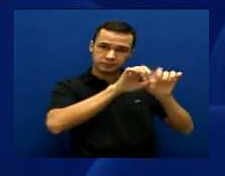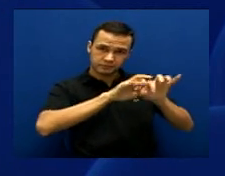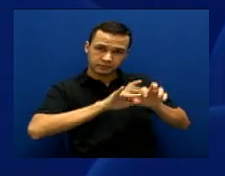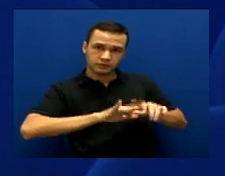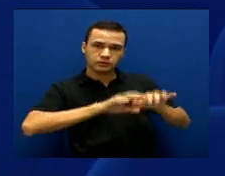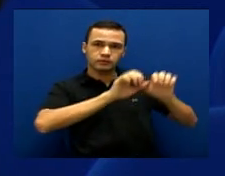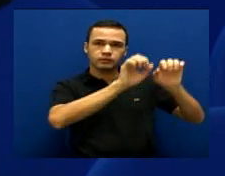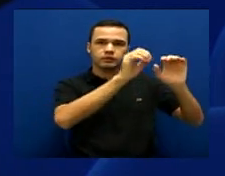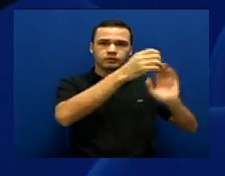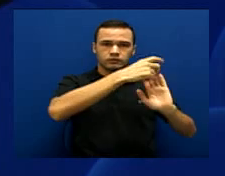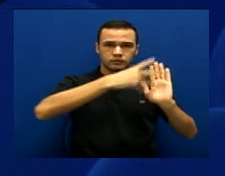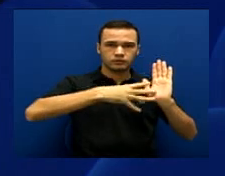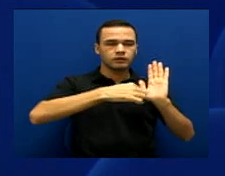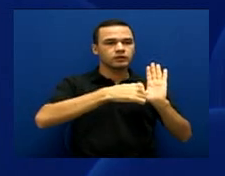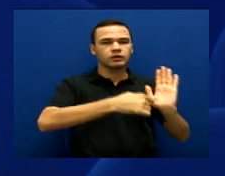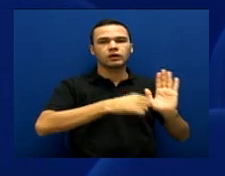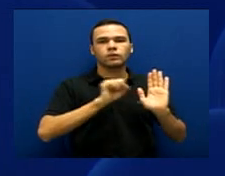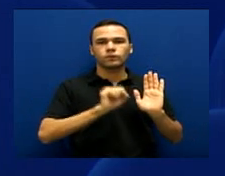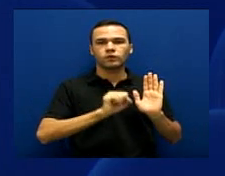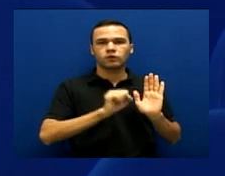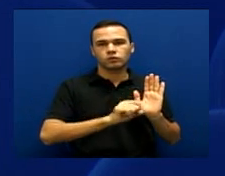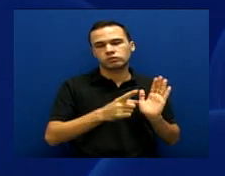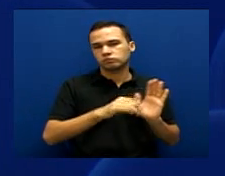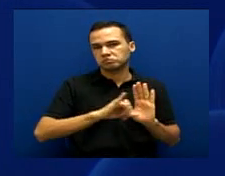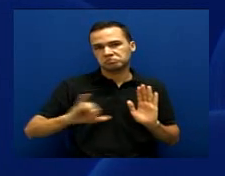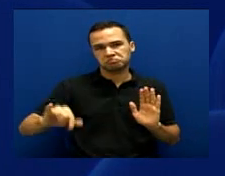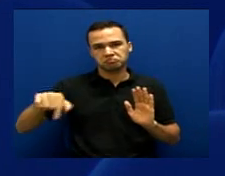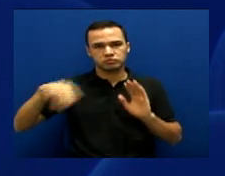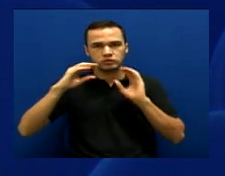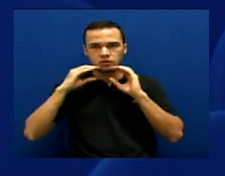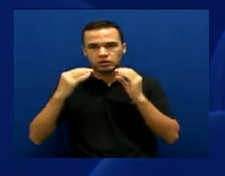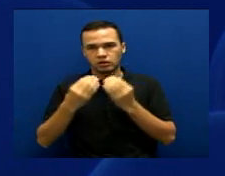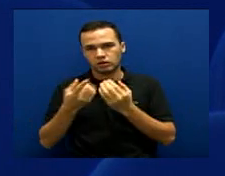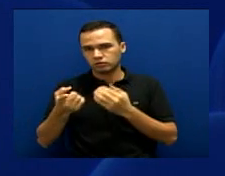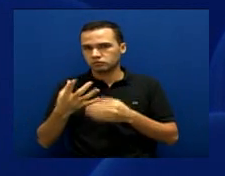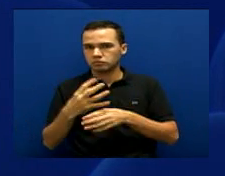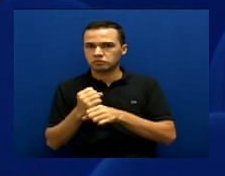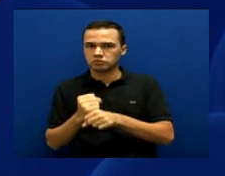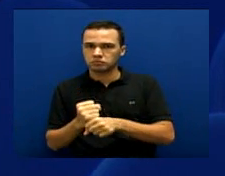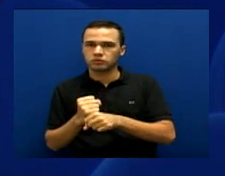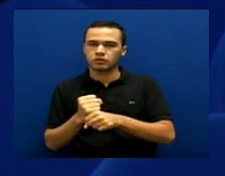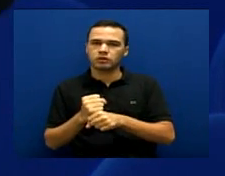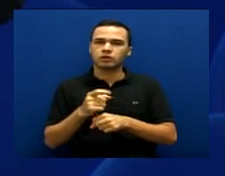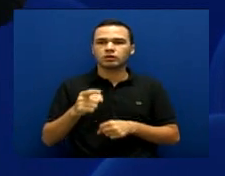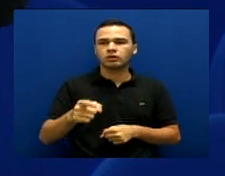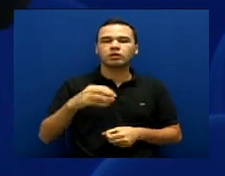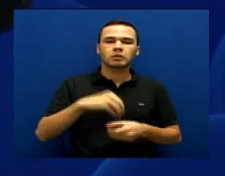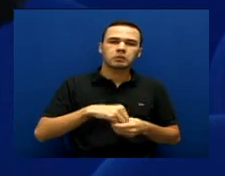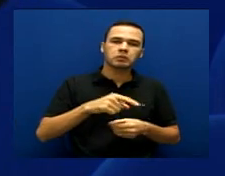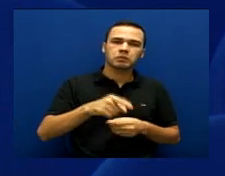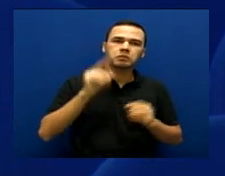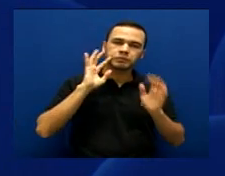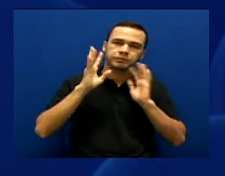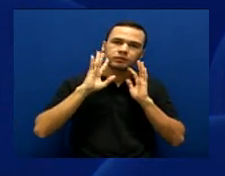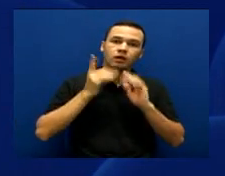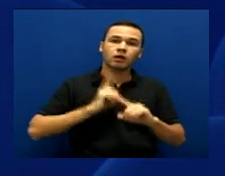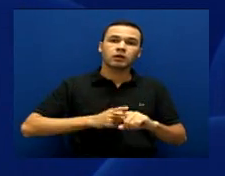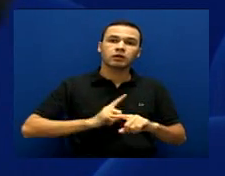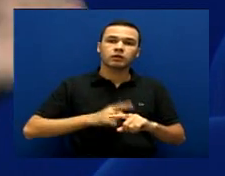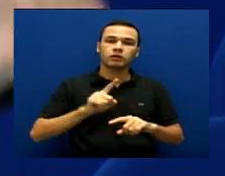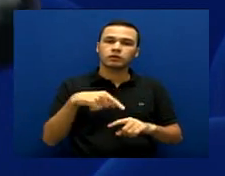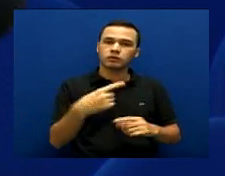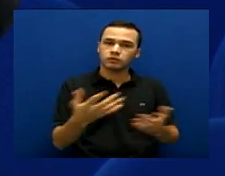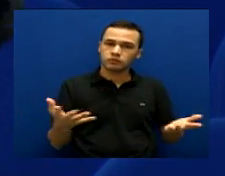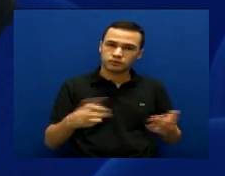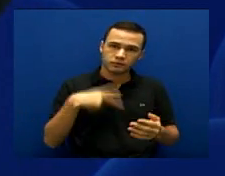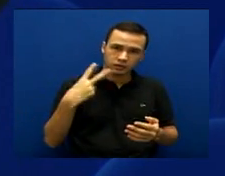o relatório poderia ser informado só para a câmara o número aonde ele vai está pensado porque aí os nobres